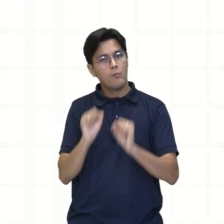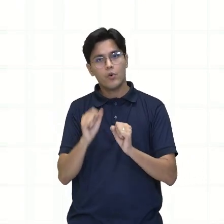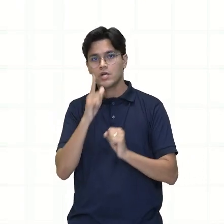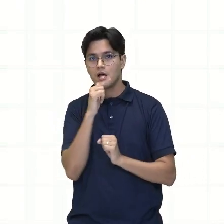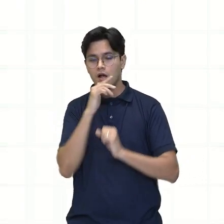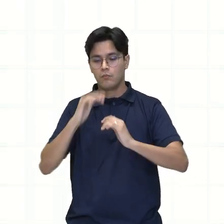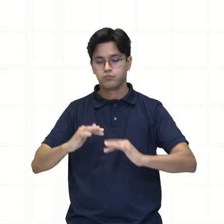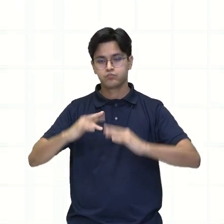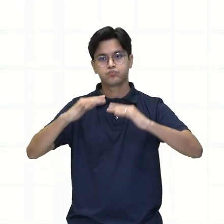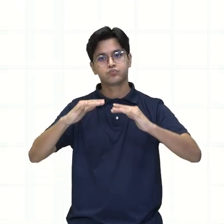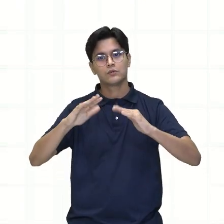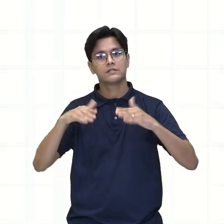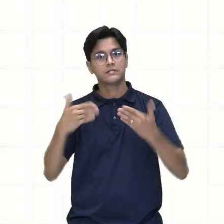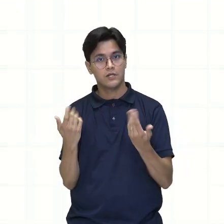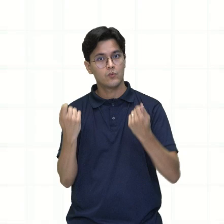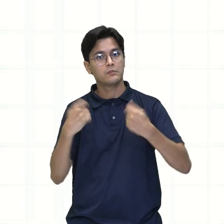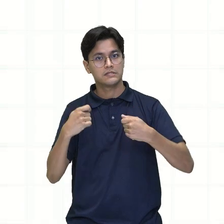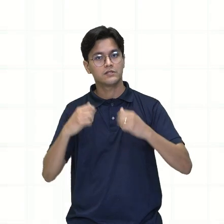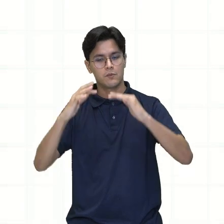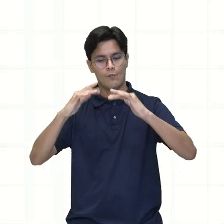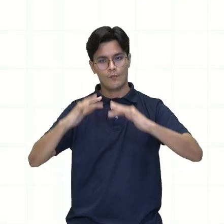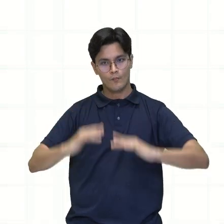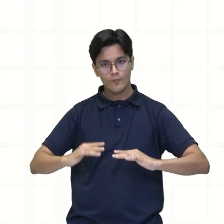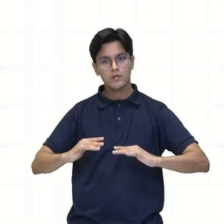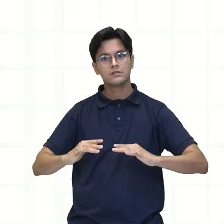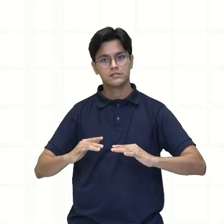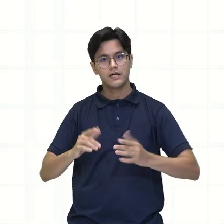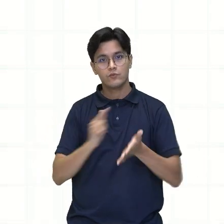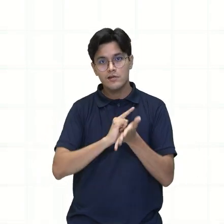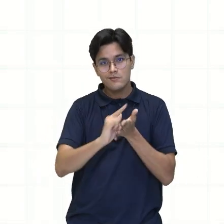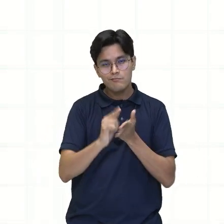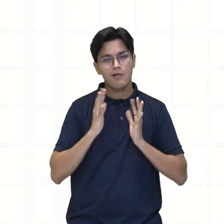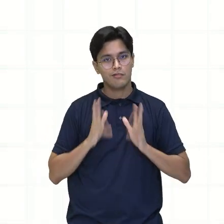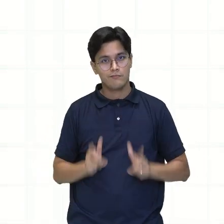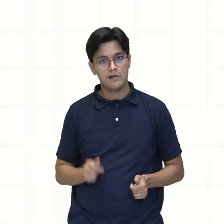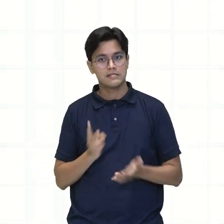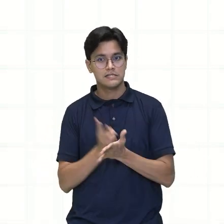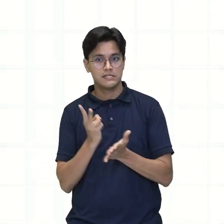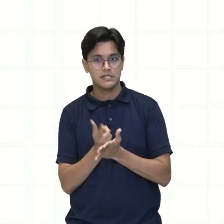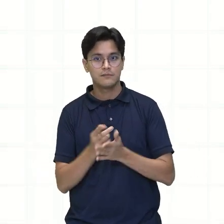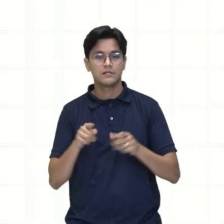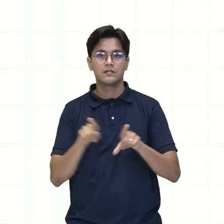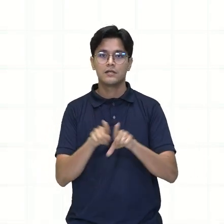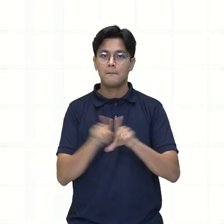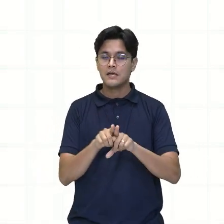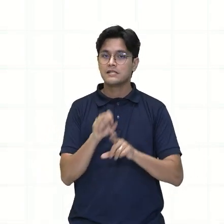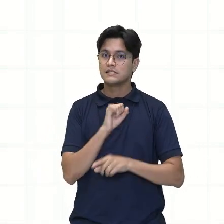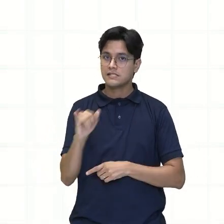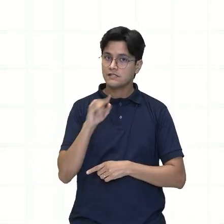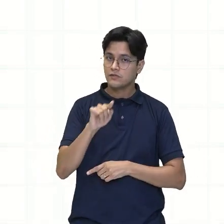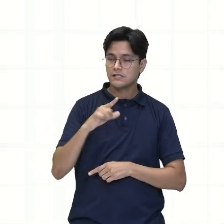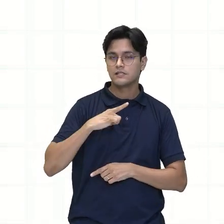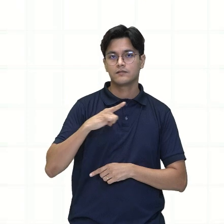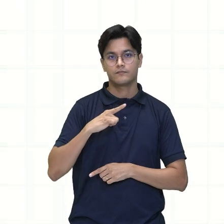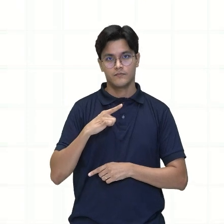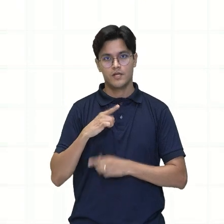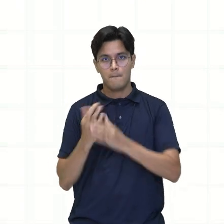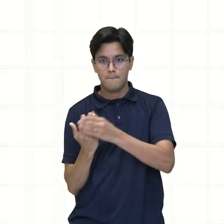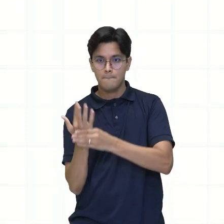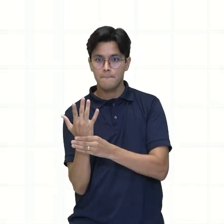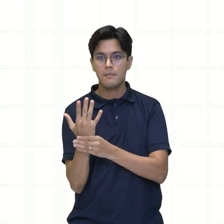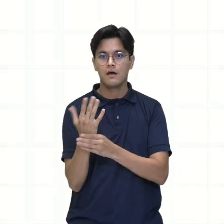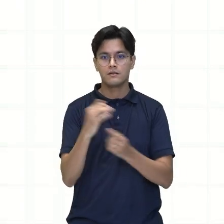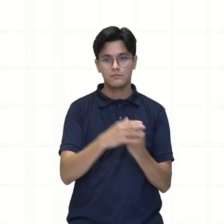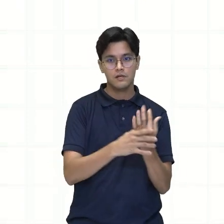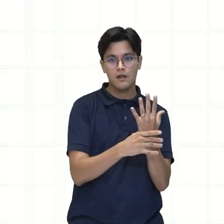areia nos vasos de planta, sua plantinha que você tem em casa e rega todo dia, deve ter areia ali para evitar que tenha um